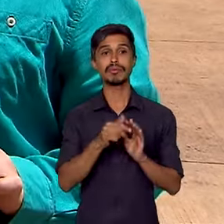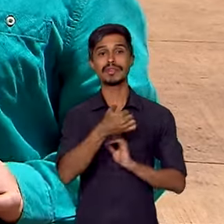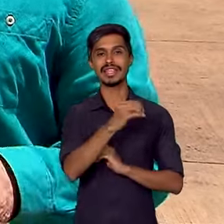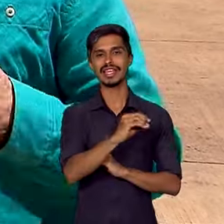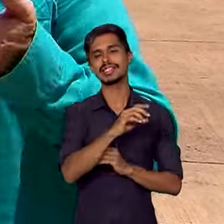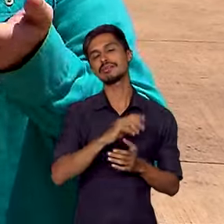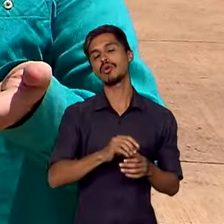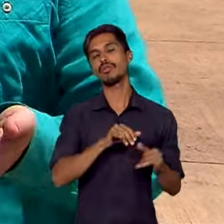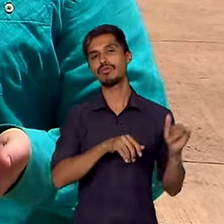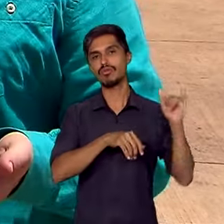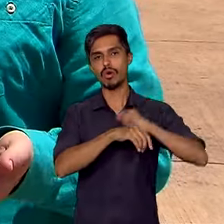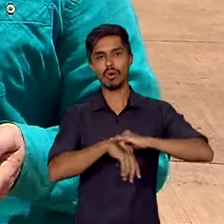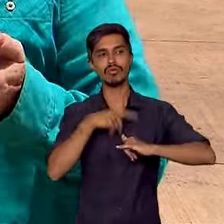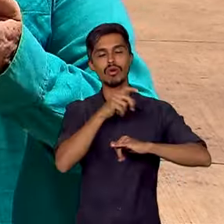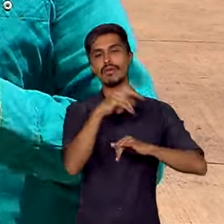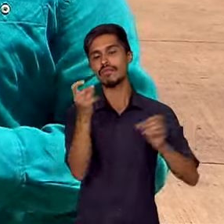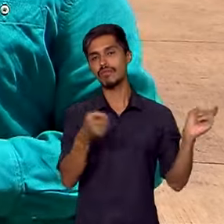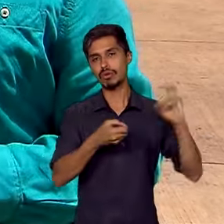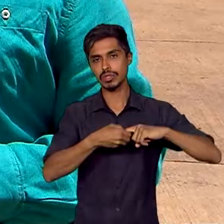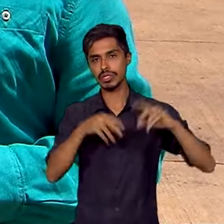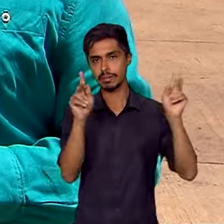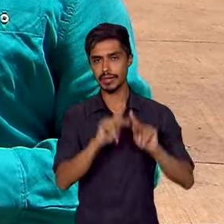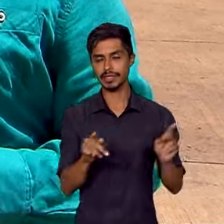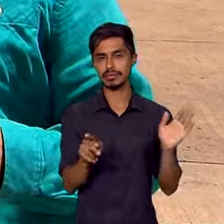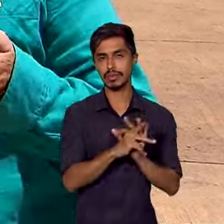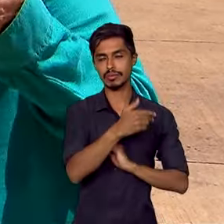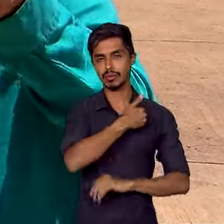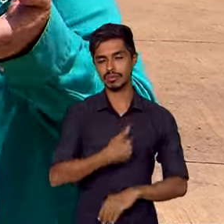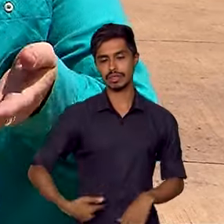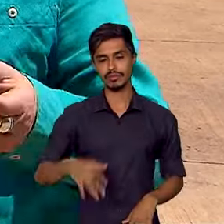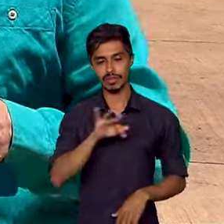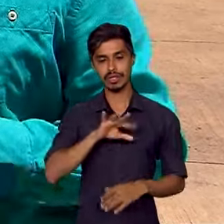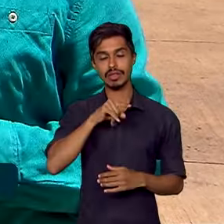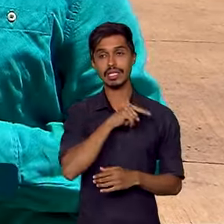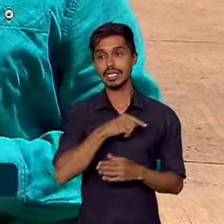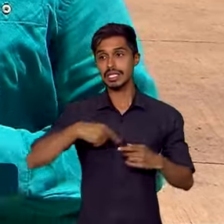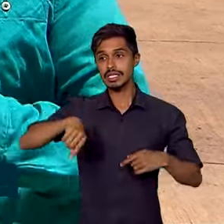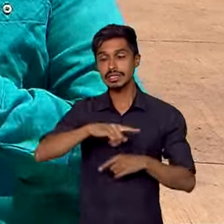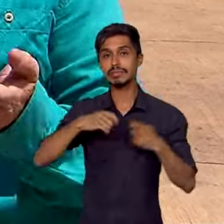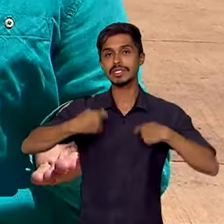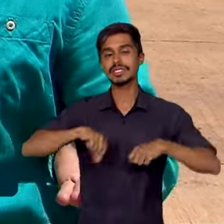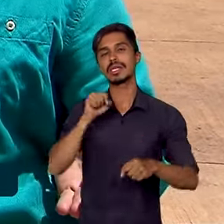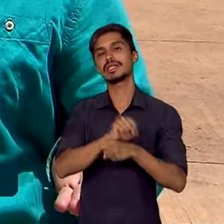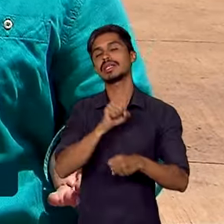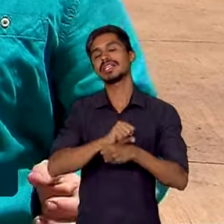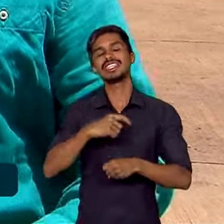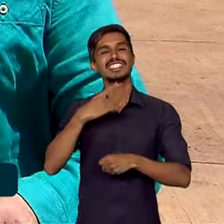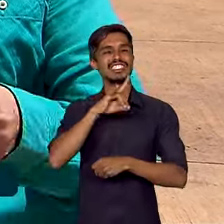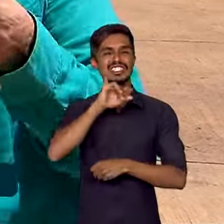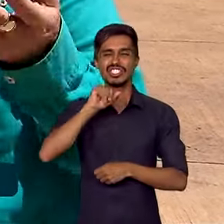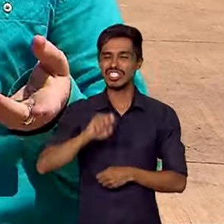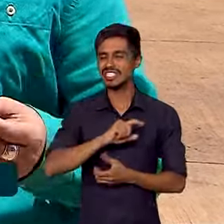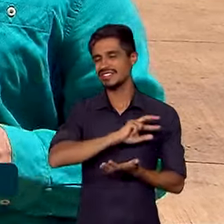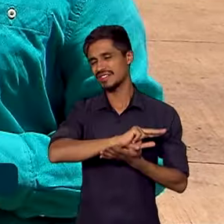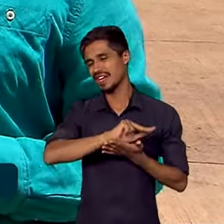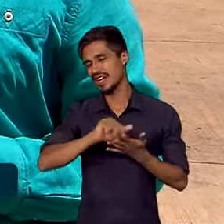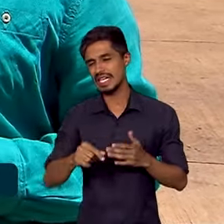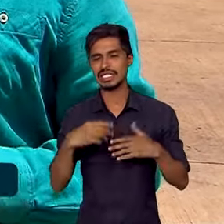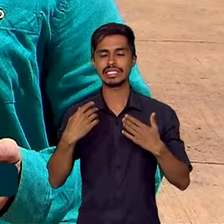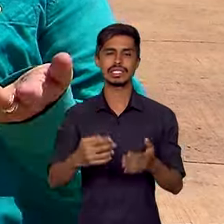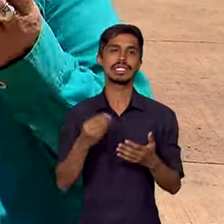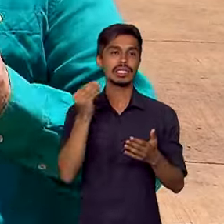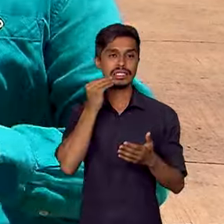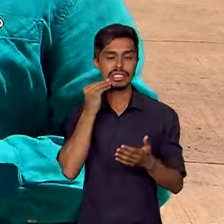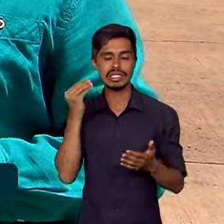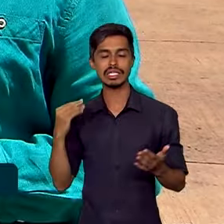da operação Voltando em Paz do governo federal. Eles tiveram que esperar vários dias para entrarem em uma